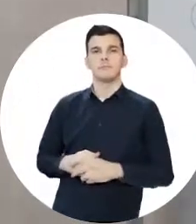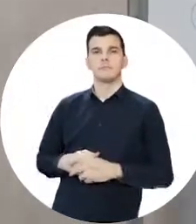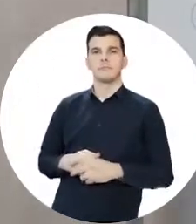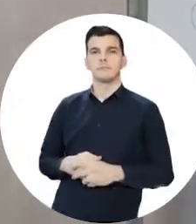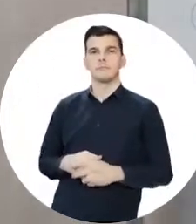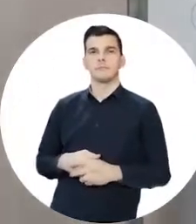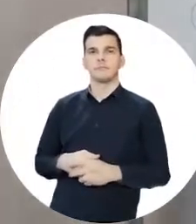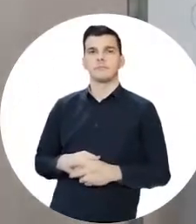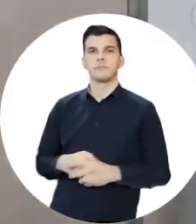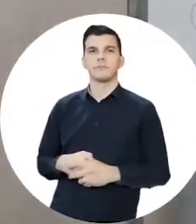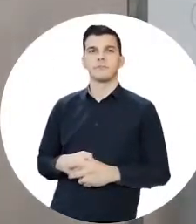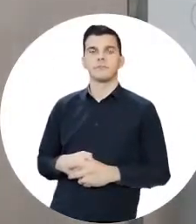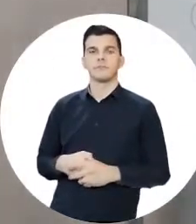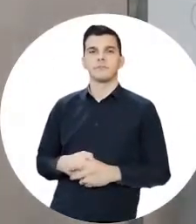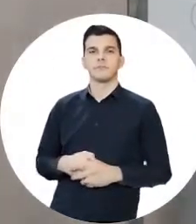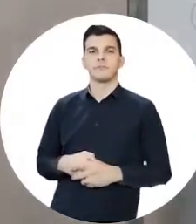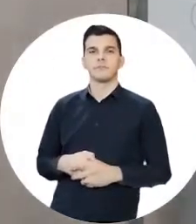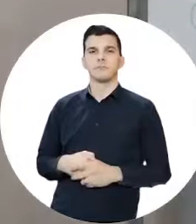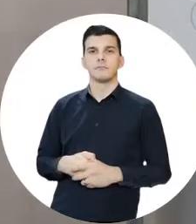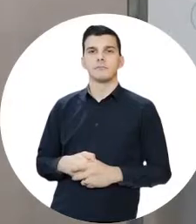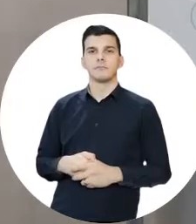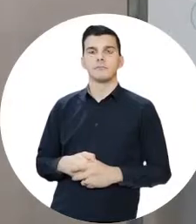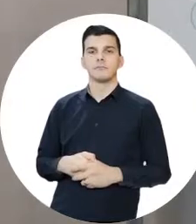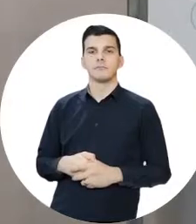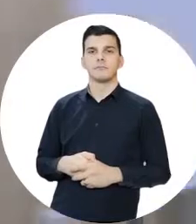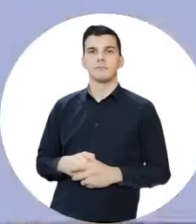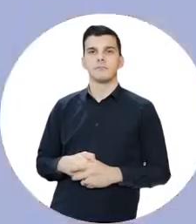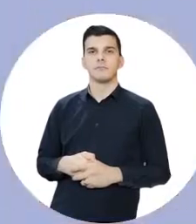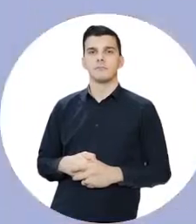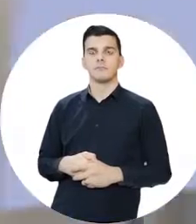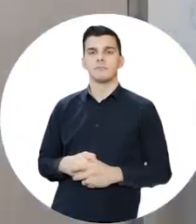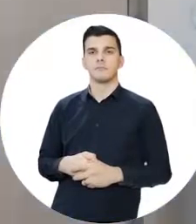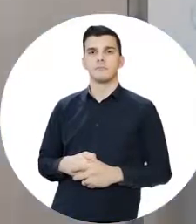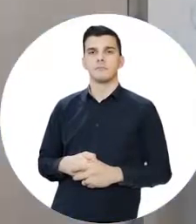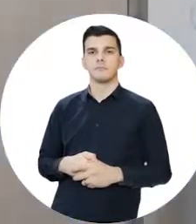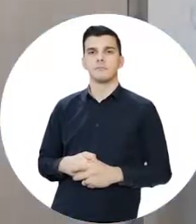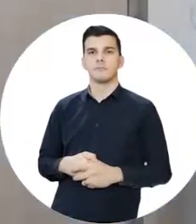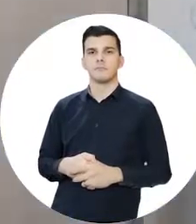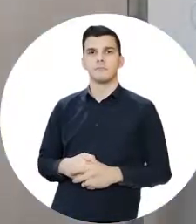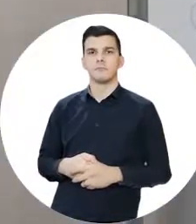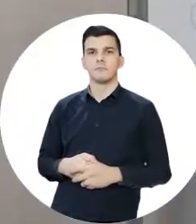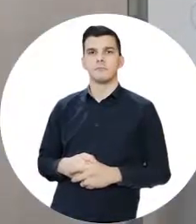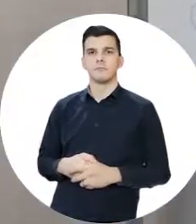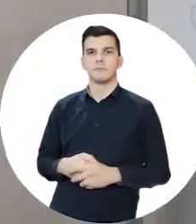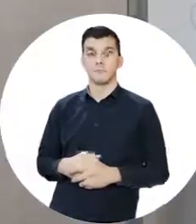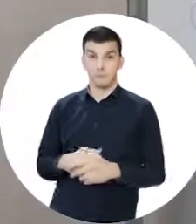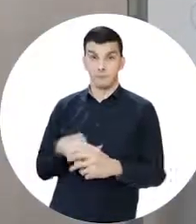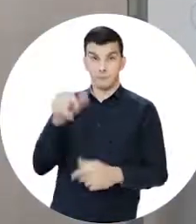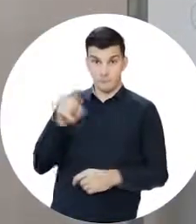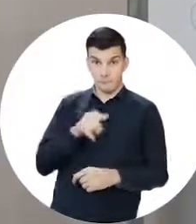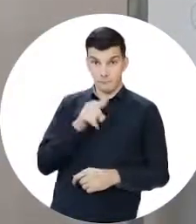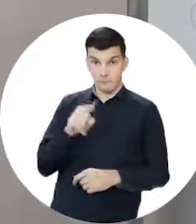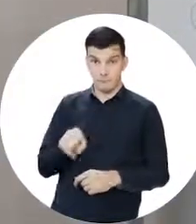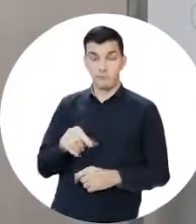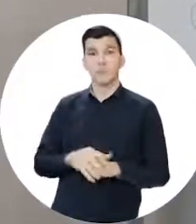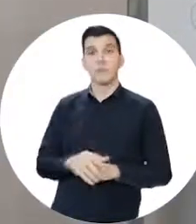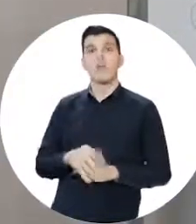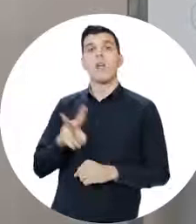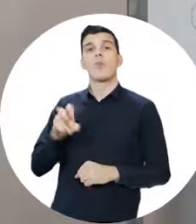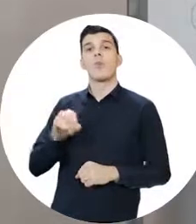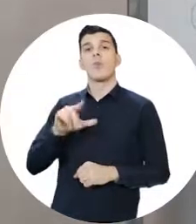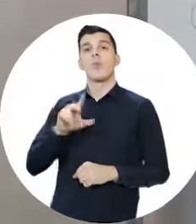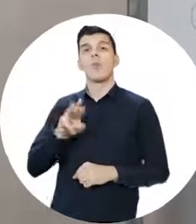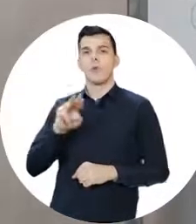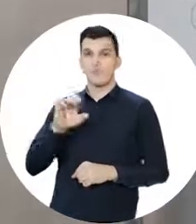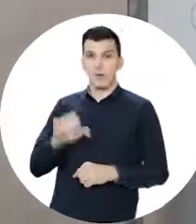da solução dividido pelo volume dessa solução. Ajeita a fórmula, multiplica cruzado. Volume de